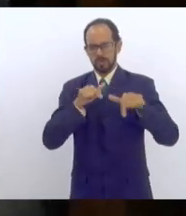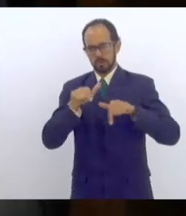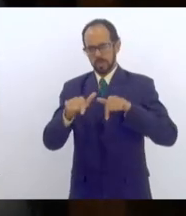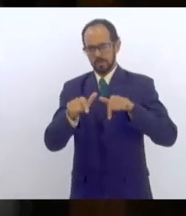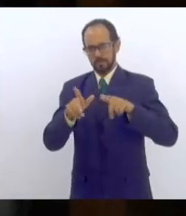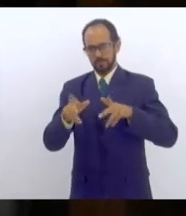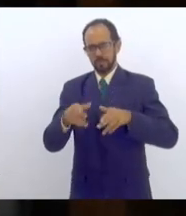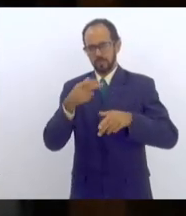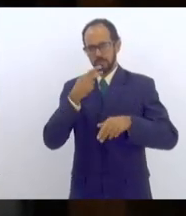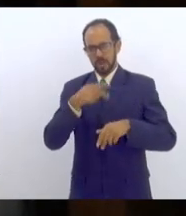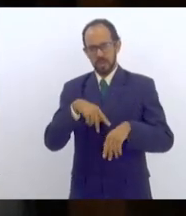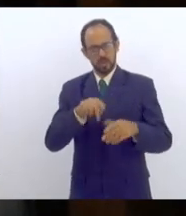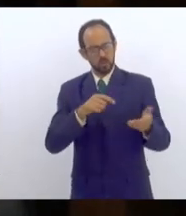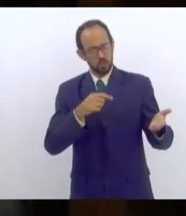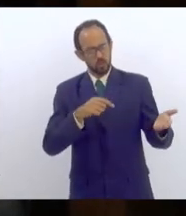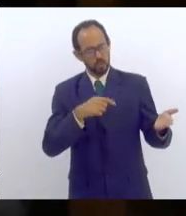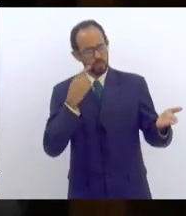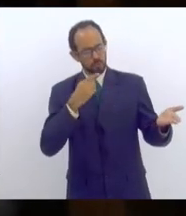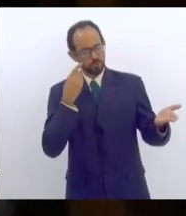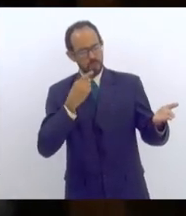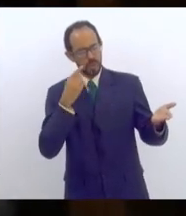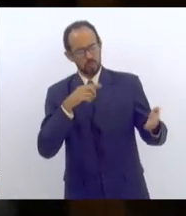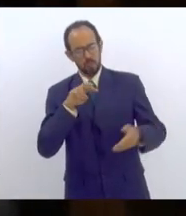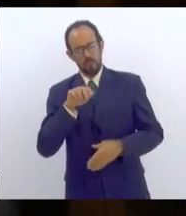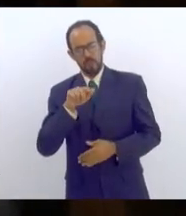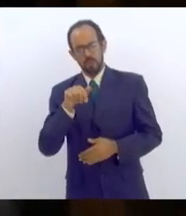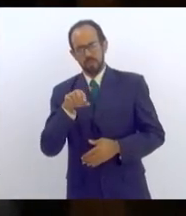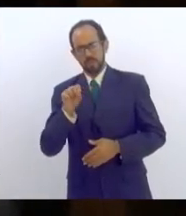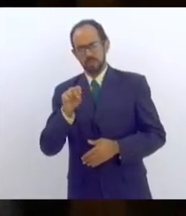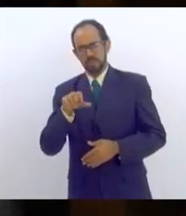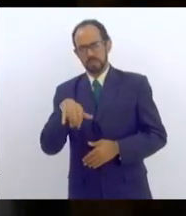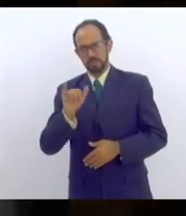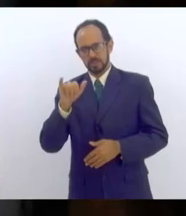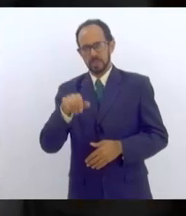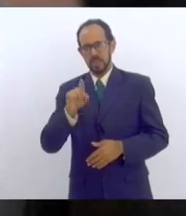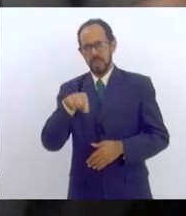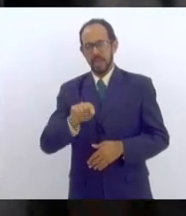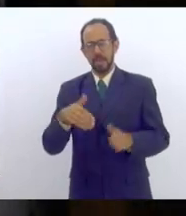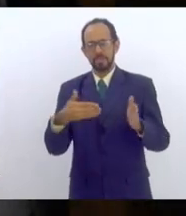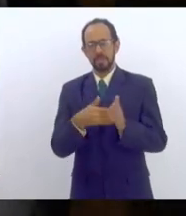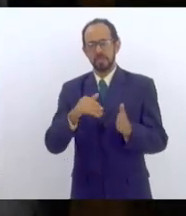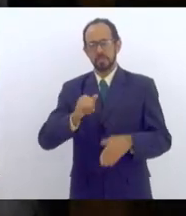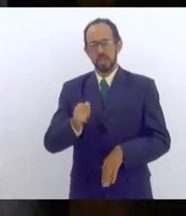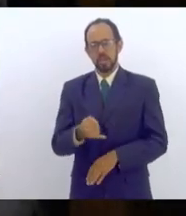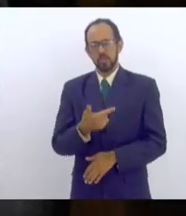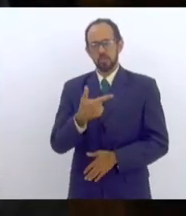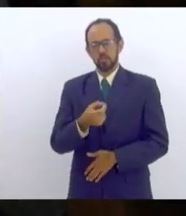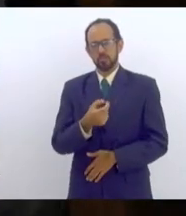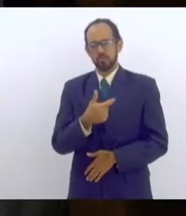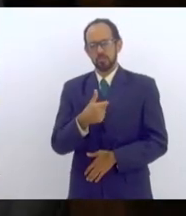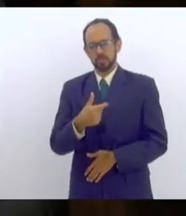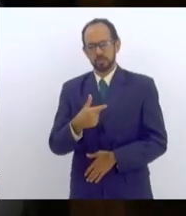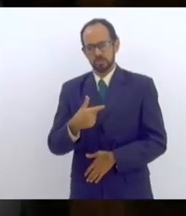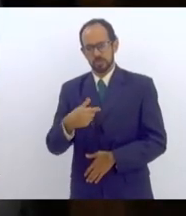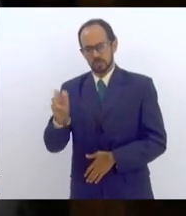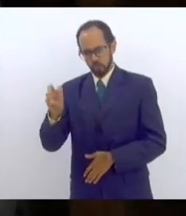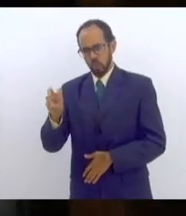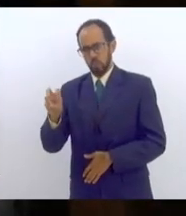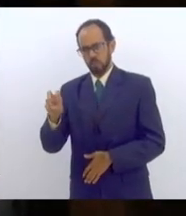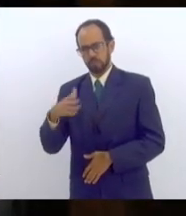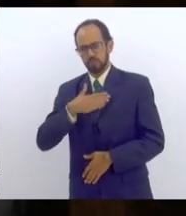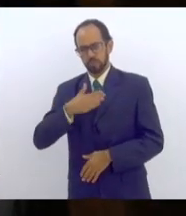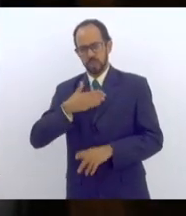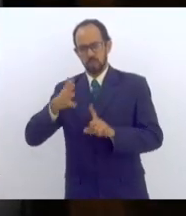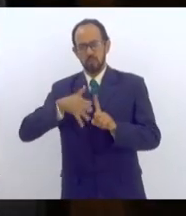falava o deputado Valdeci, até janeiro de 2025. E a minha fala aqui, em relação ao